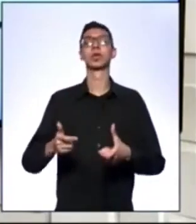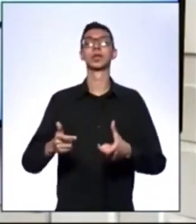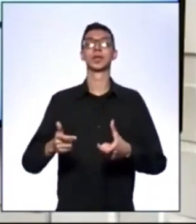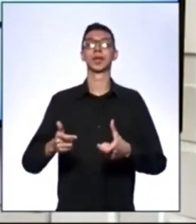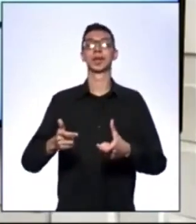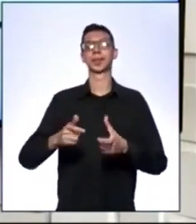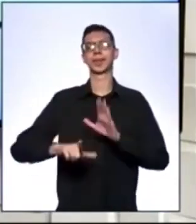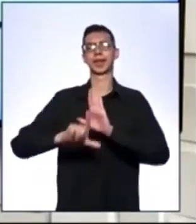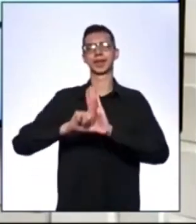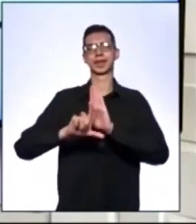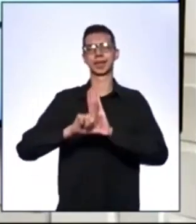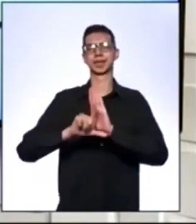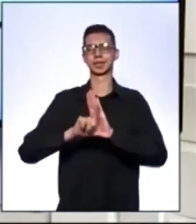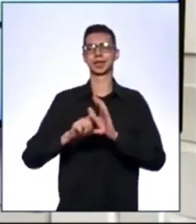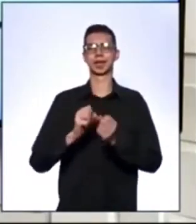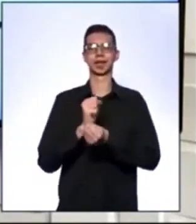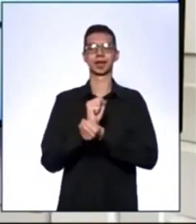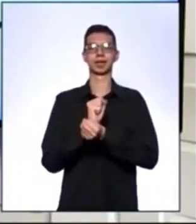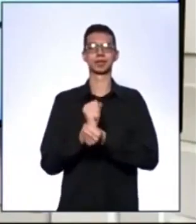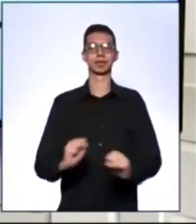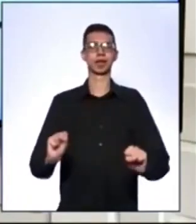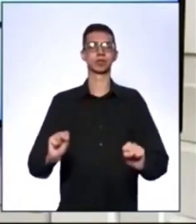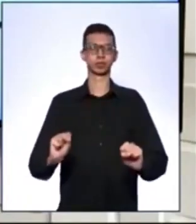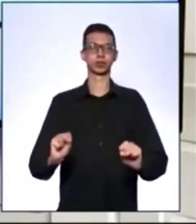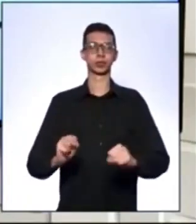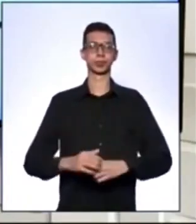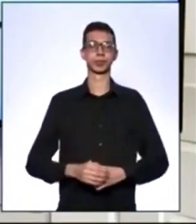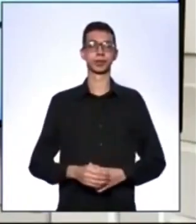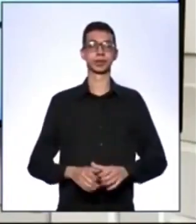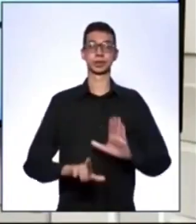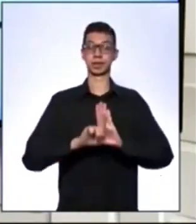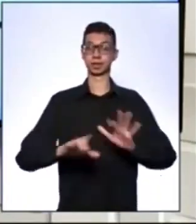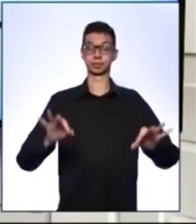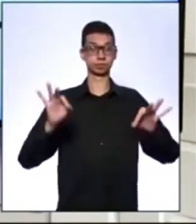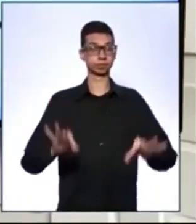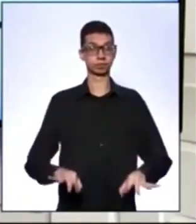Uma lei curta e grossa. Curta e grossa.